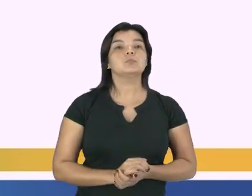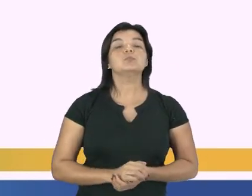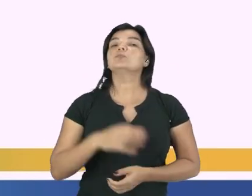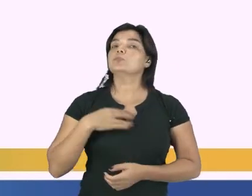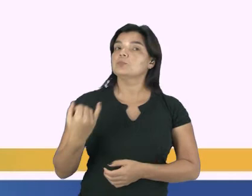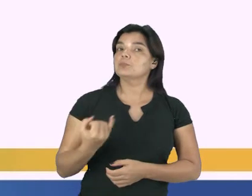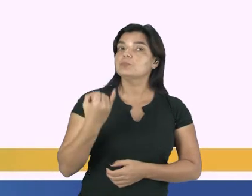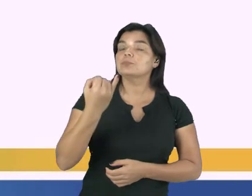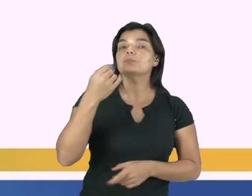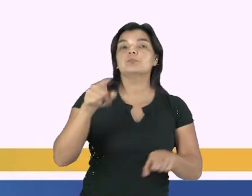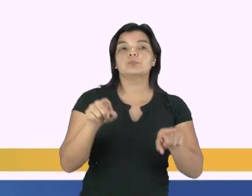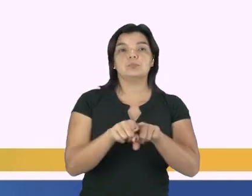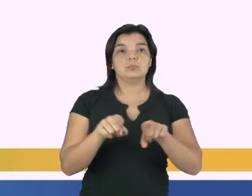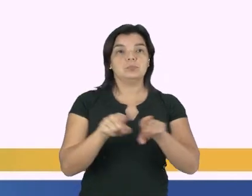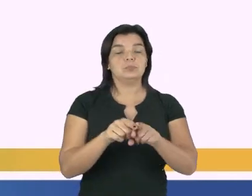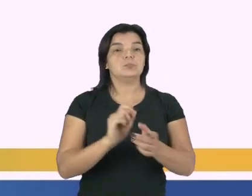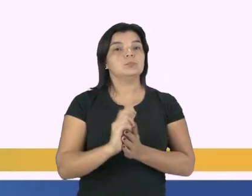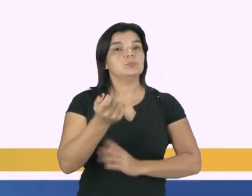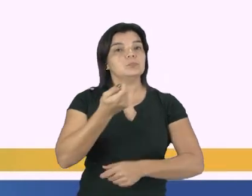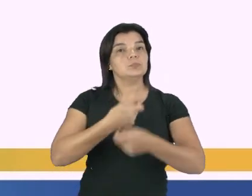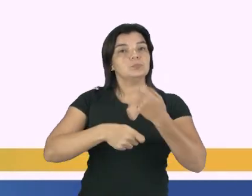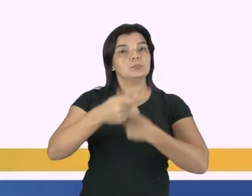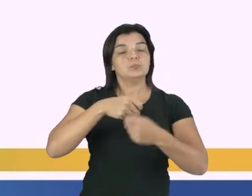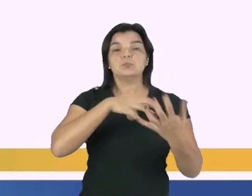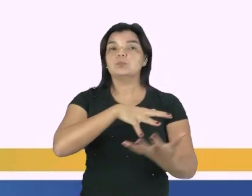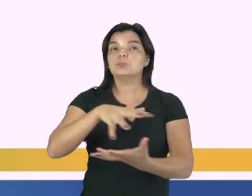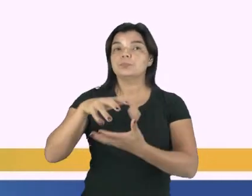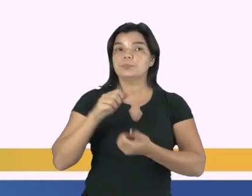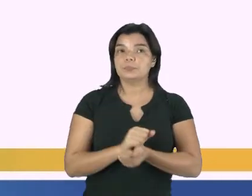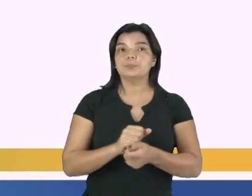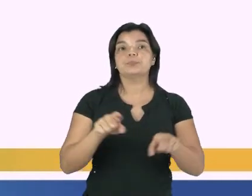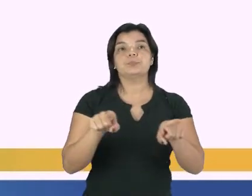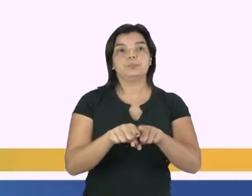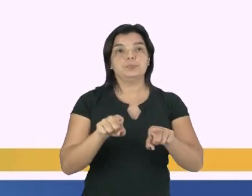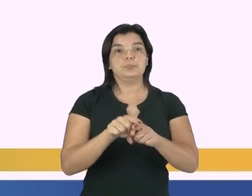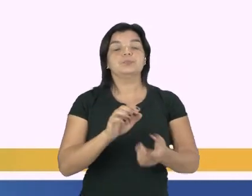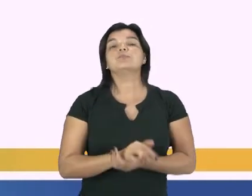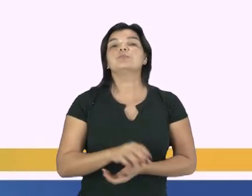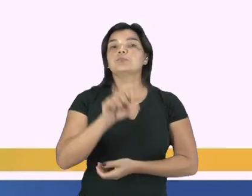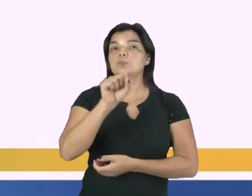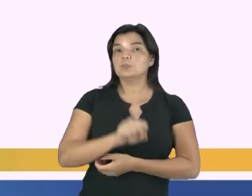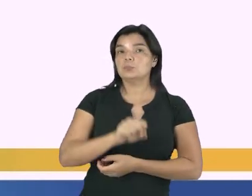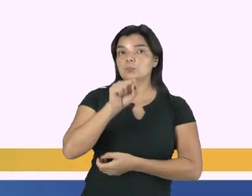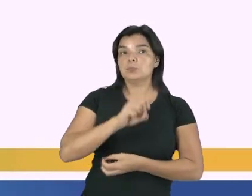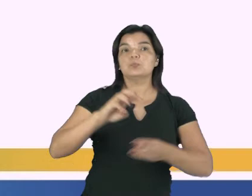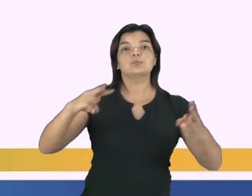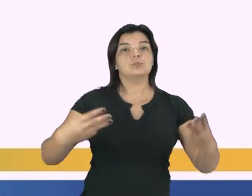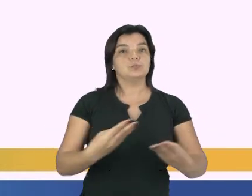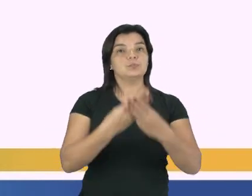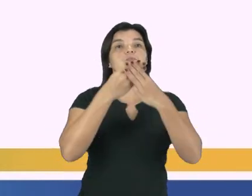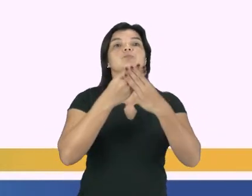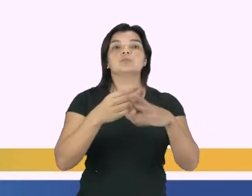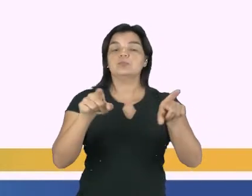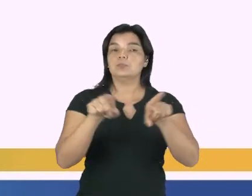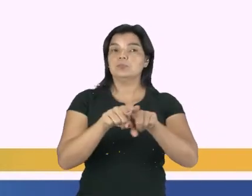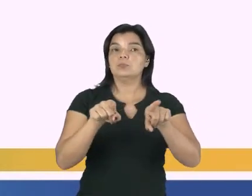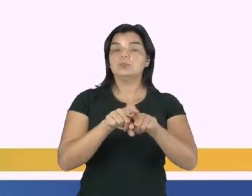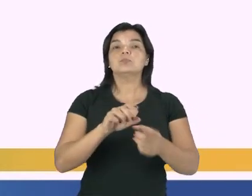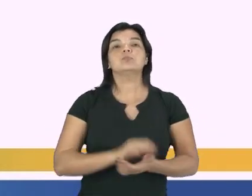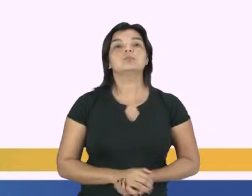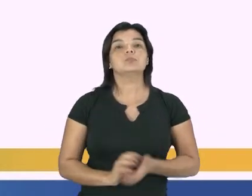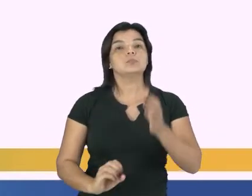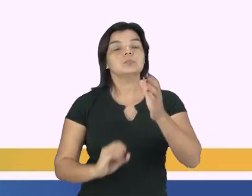papel fundamental na economia mundial. Então temos aí o Mercosul, que significa Mercado Comum do